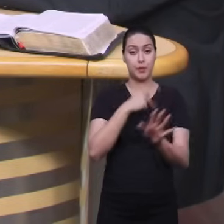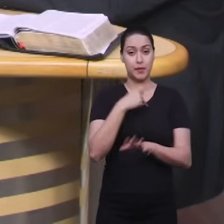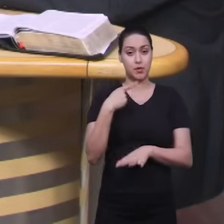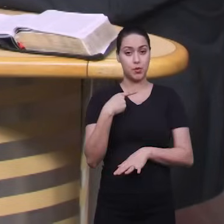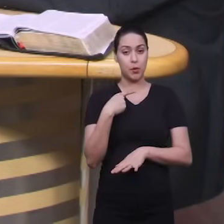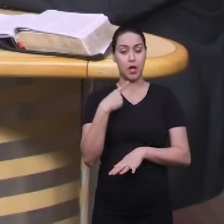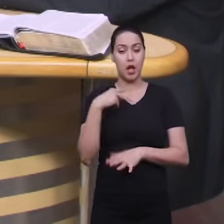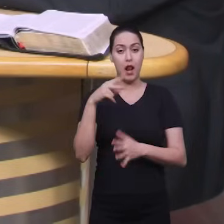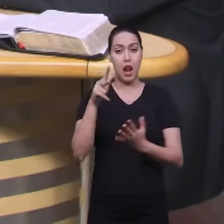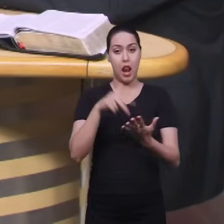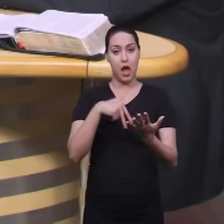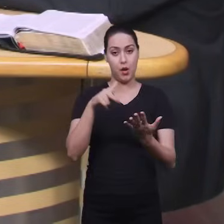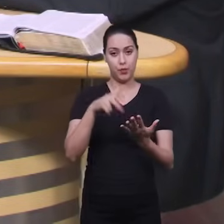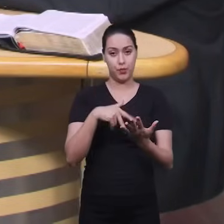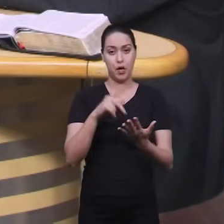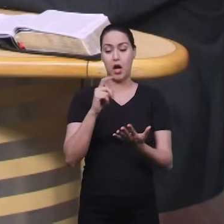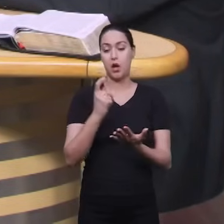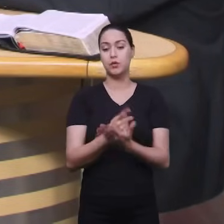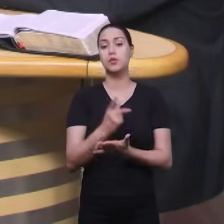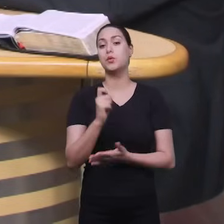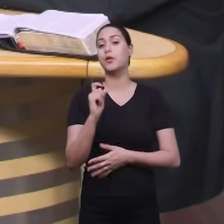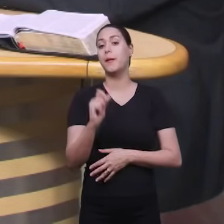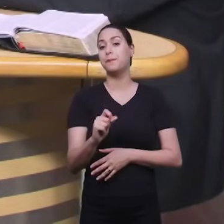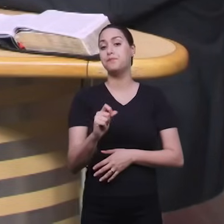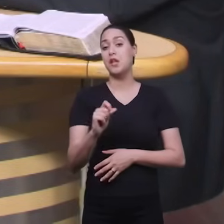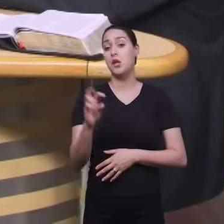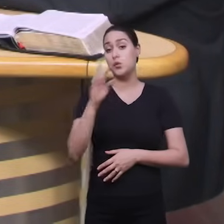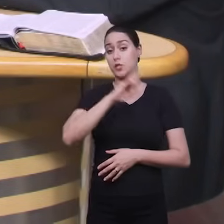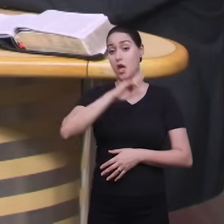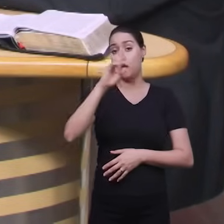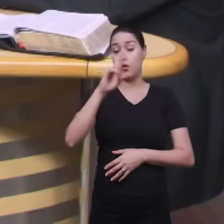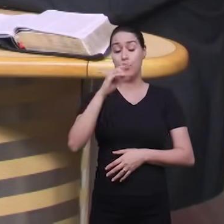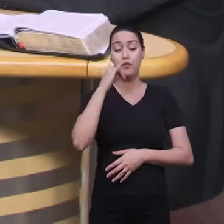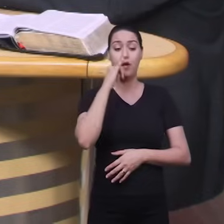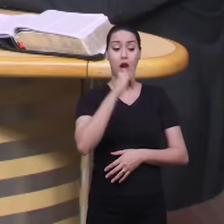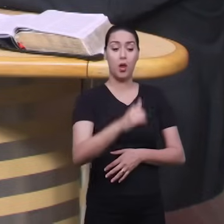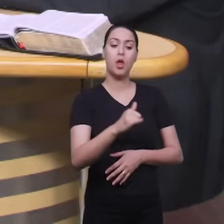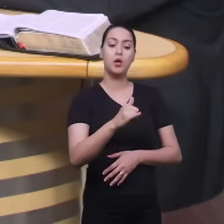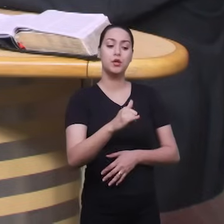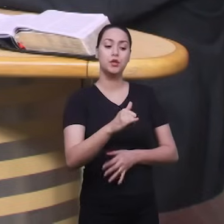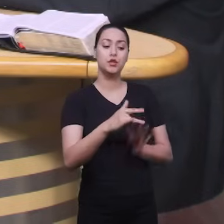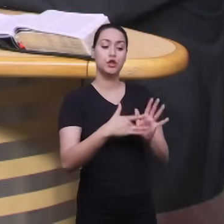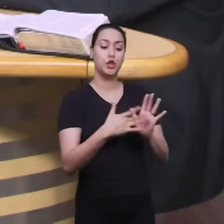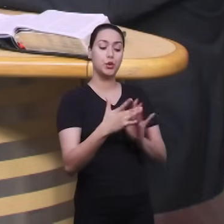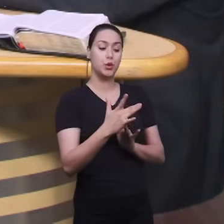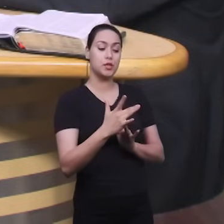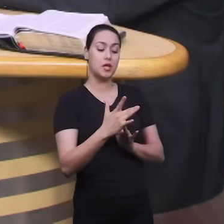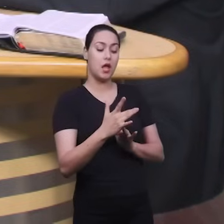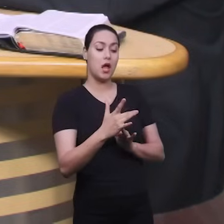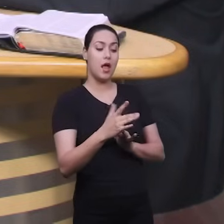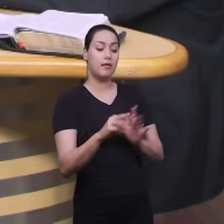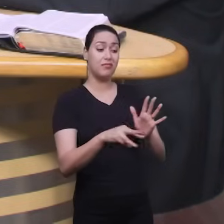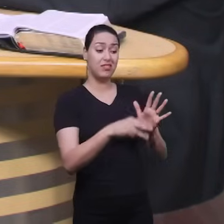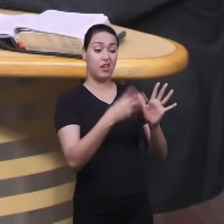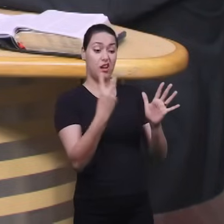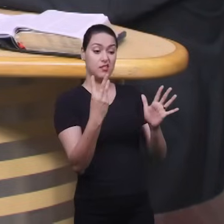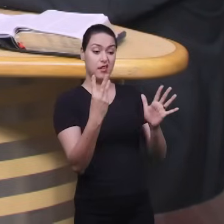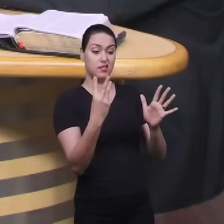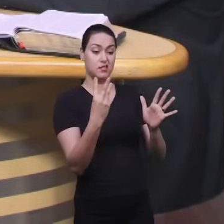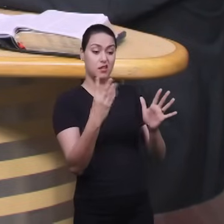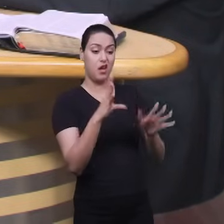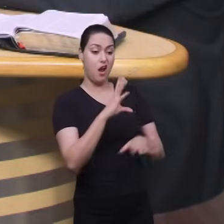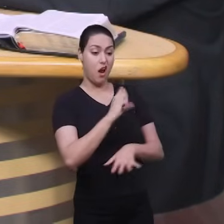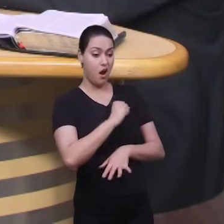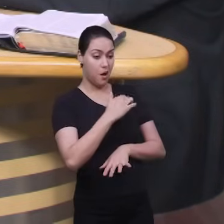falou Pedro falou o senhor falou que é três vezes a primeira vez falou apascenta os meus Cordeiros